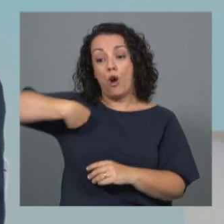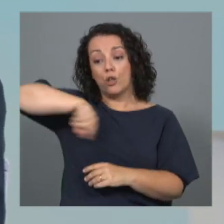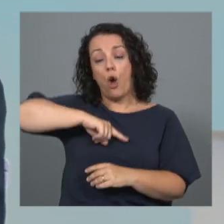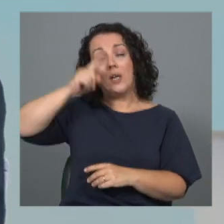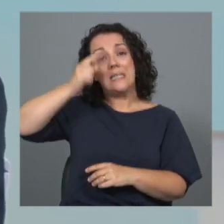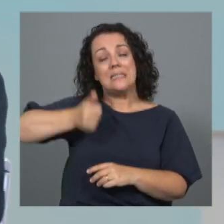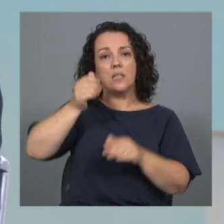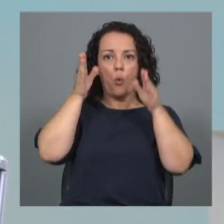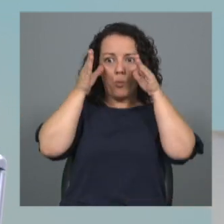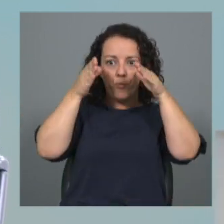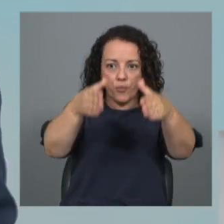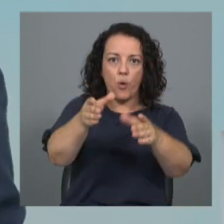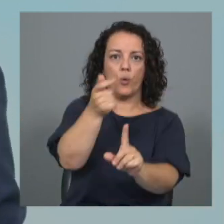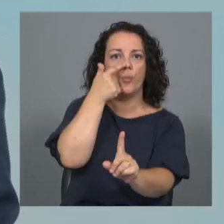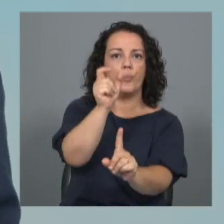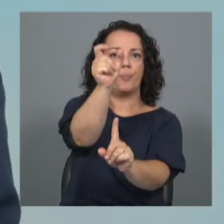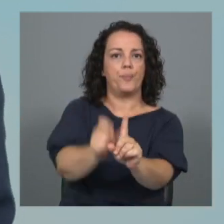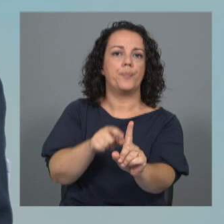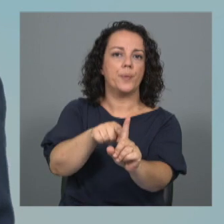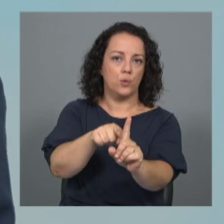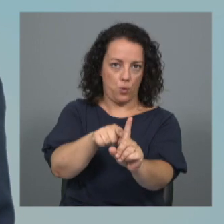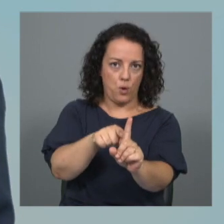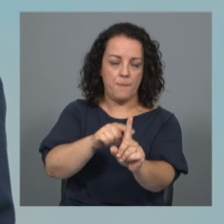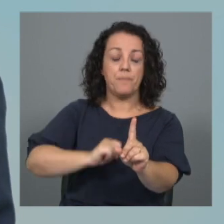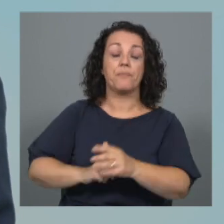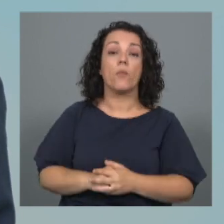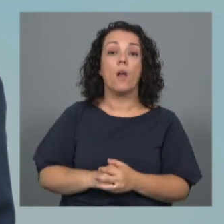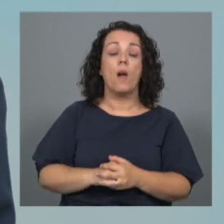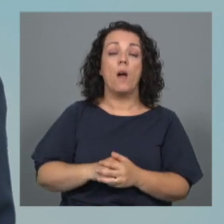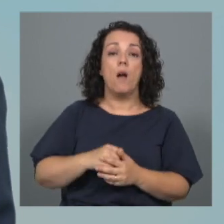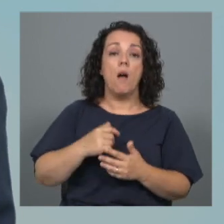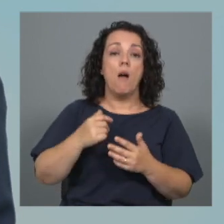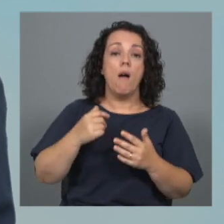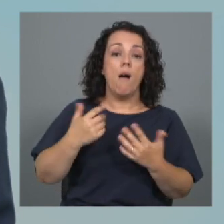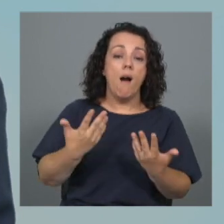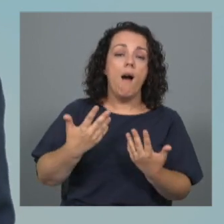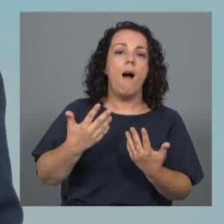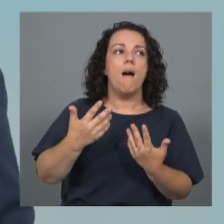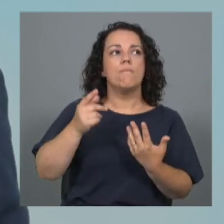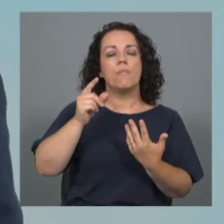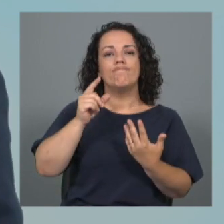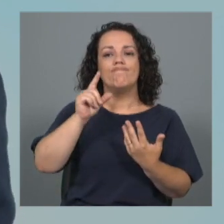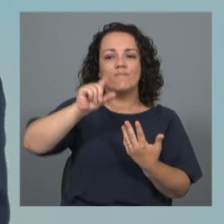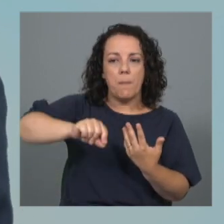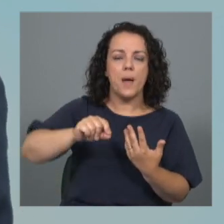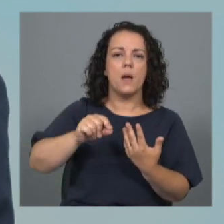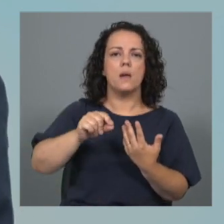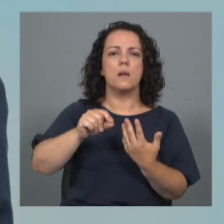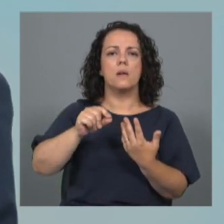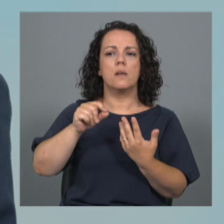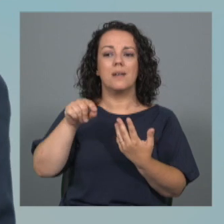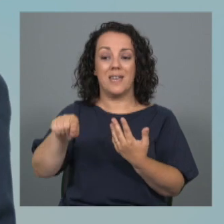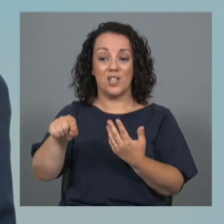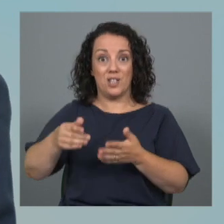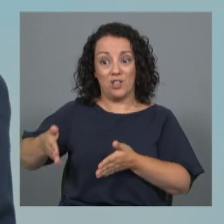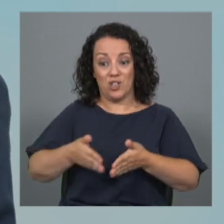trabalhar, inclusive, e agora se quiser até numa vertente mais alargada, no âmbito da elaboração da